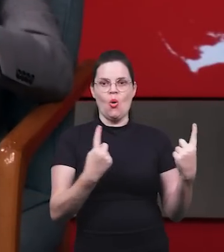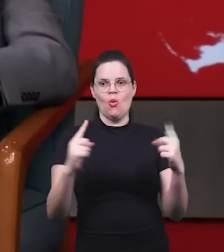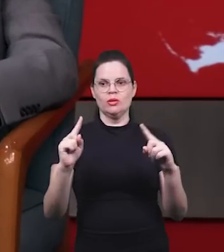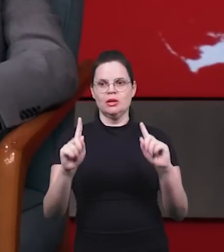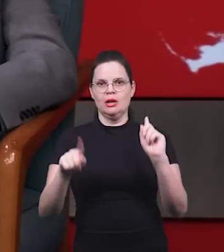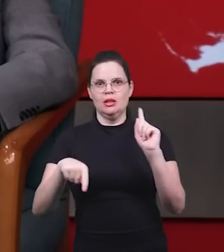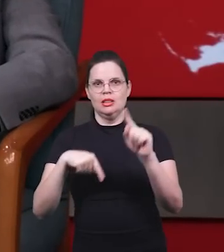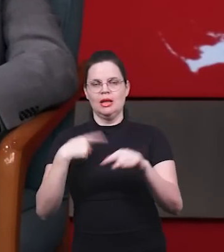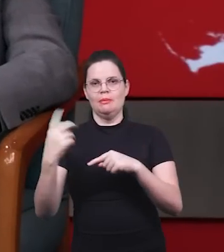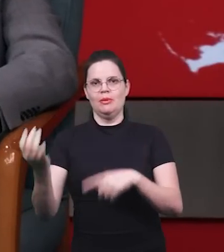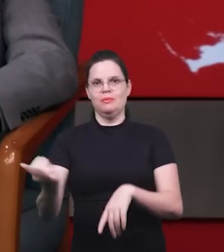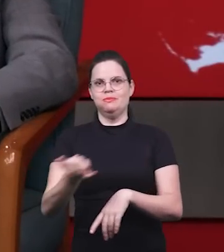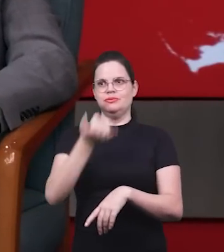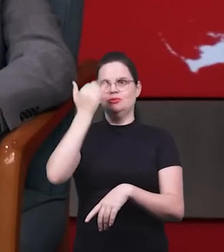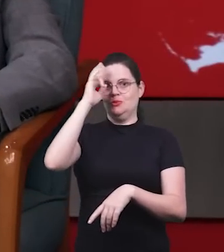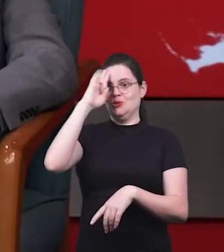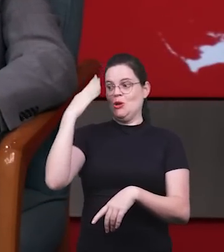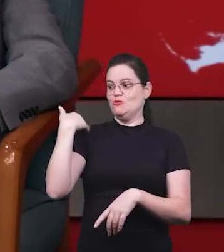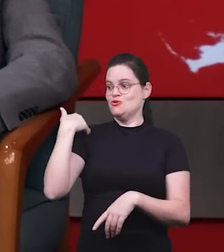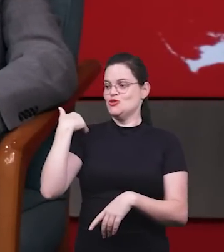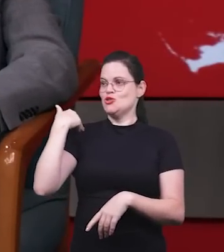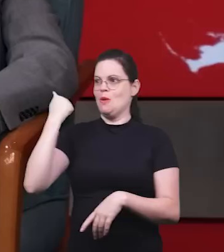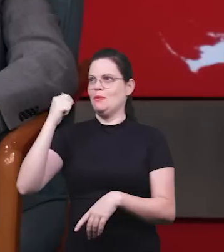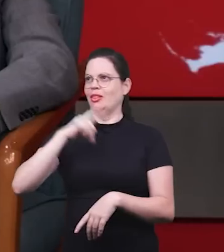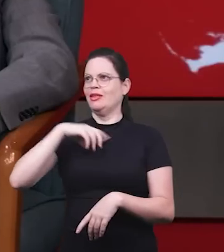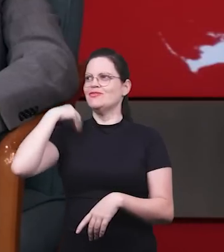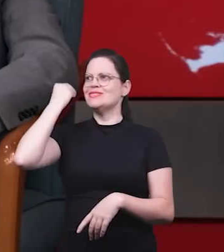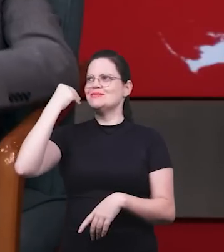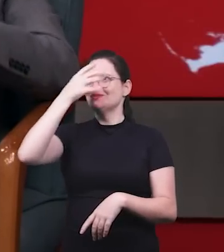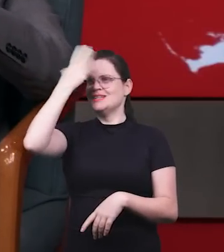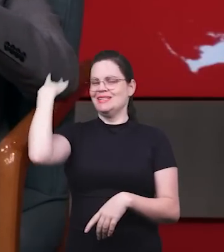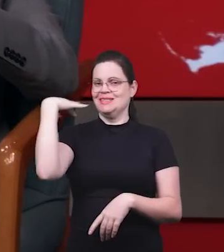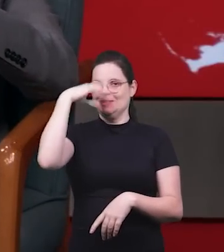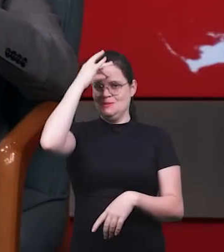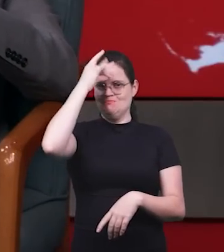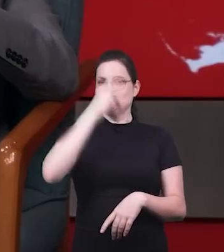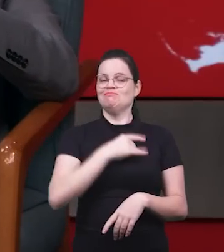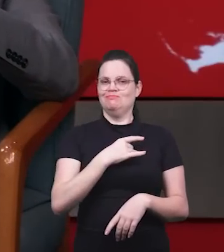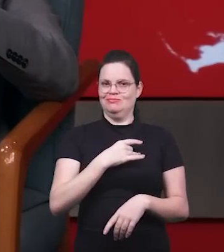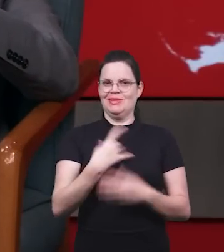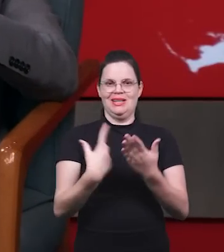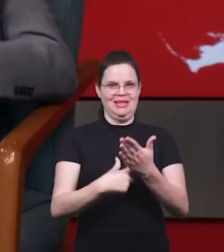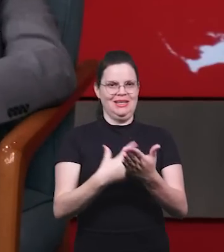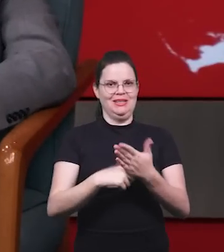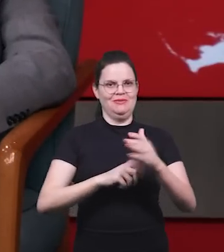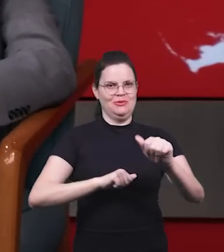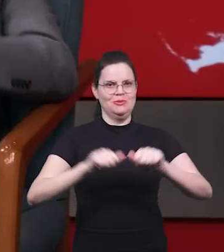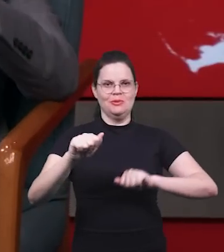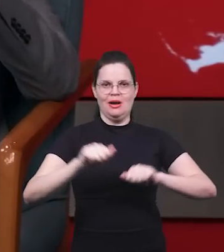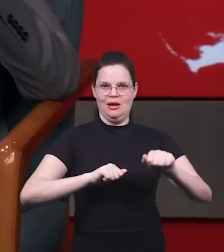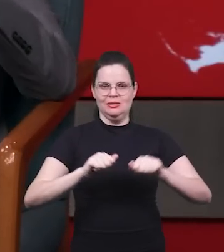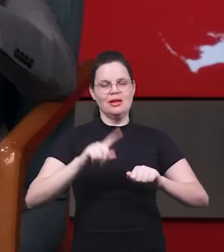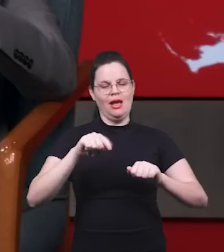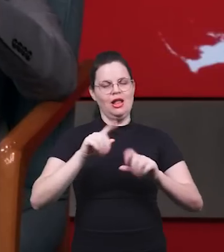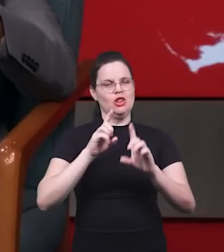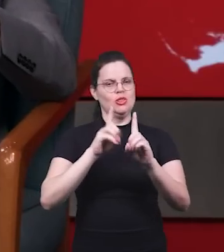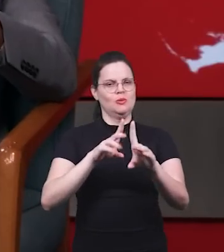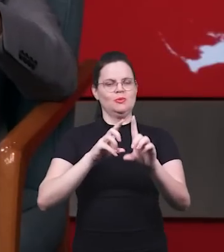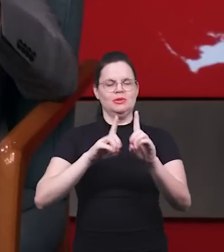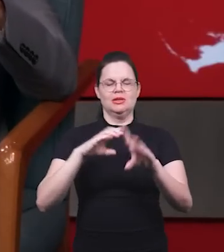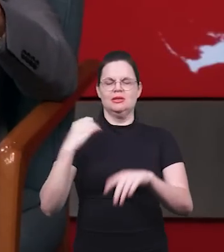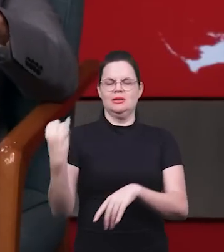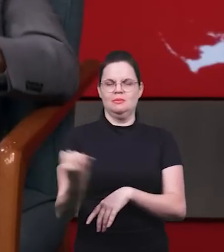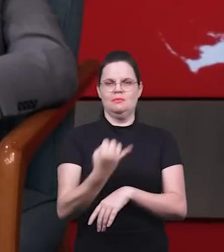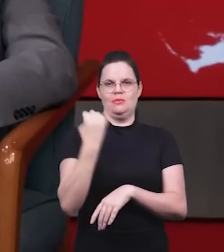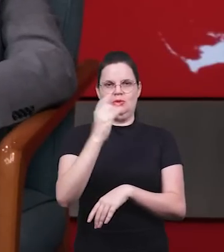e depois tiveram a experiência de serem batizados com o Espírito Santo. Livro de Atos dos Apóstolos, essa doutrina